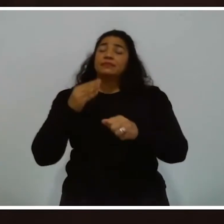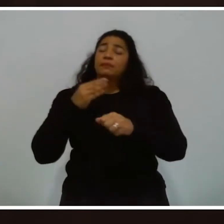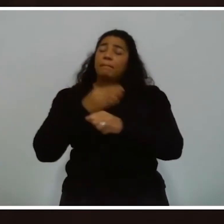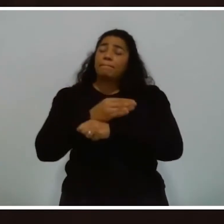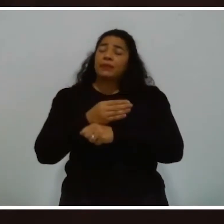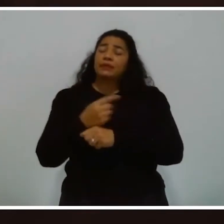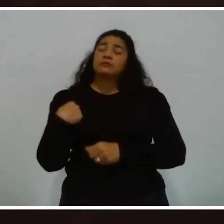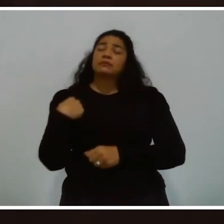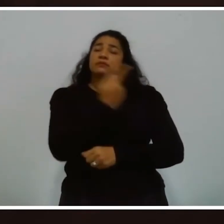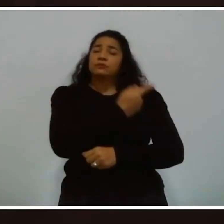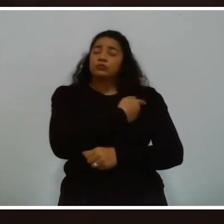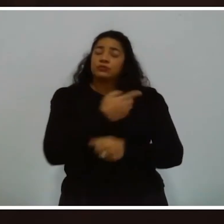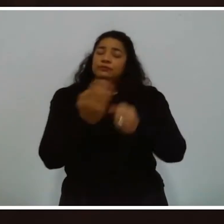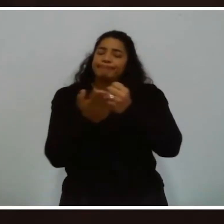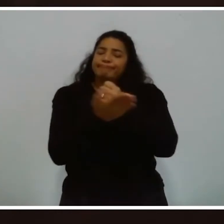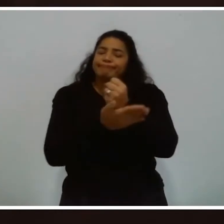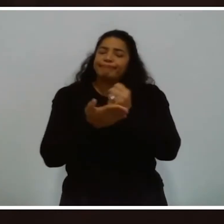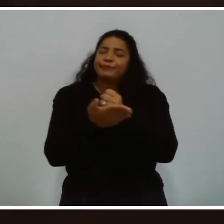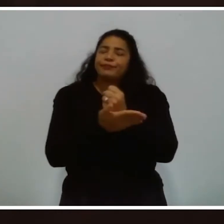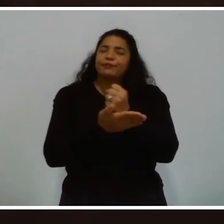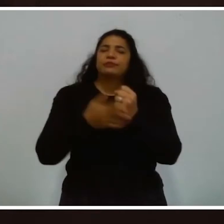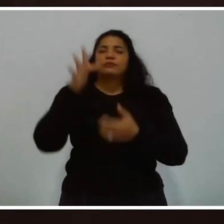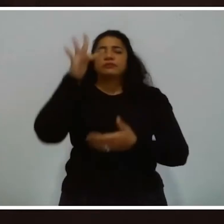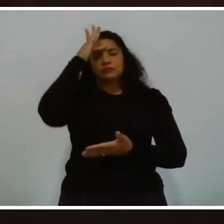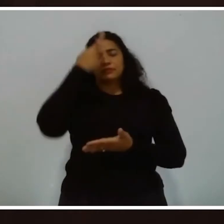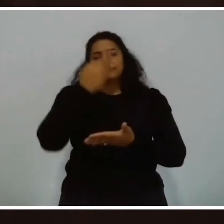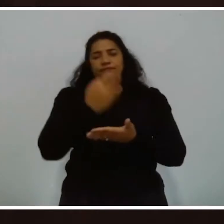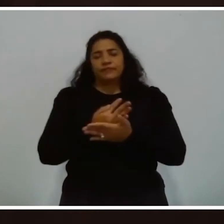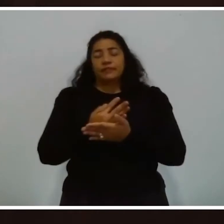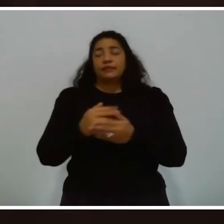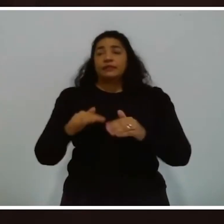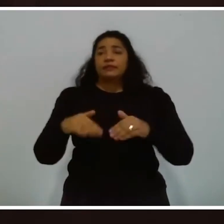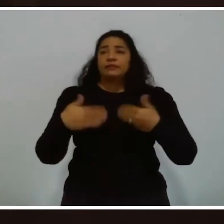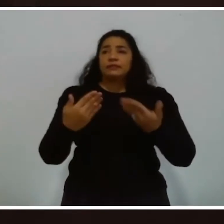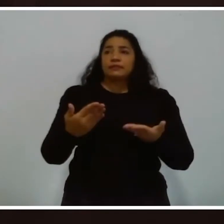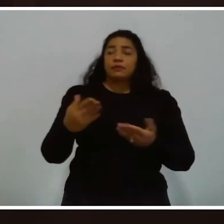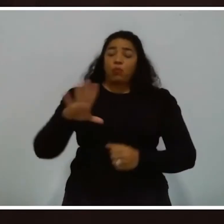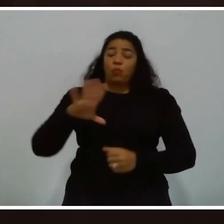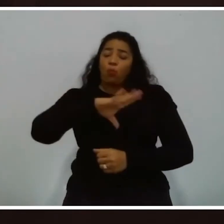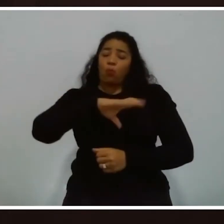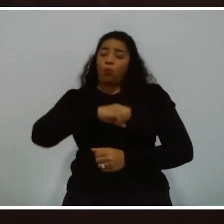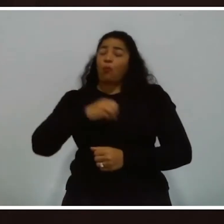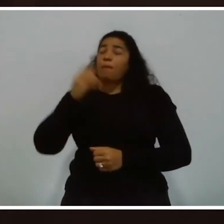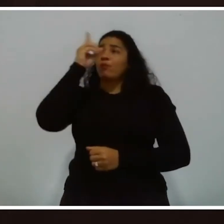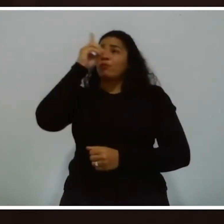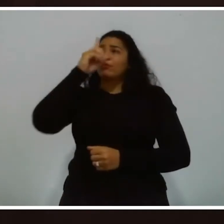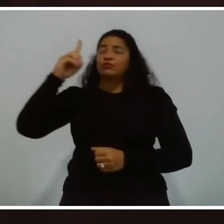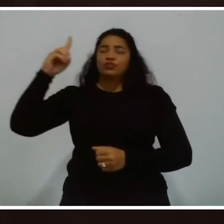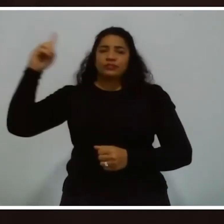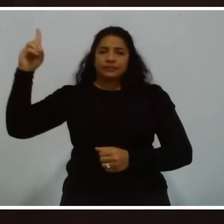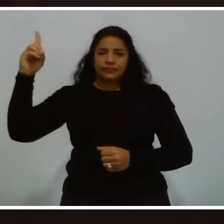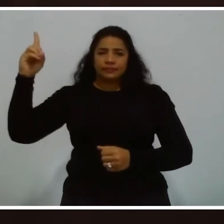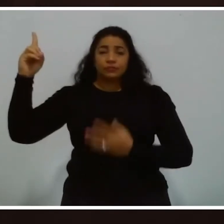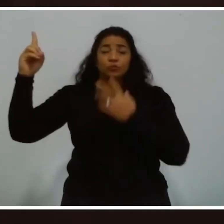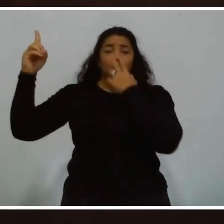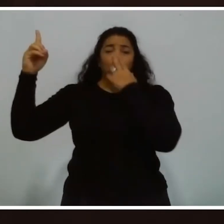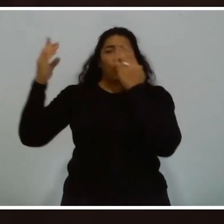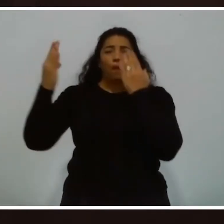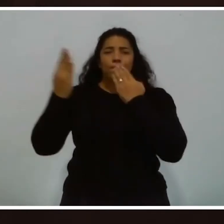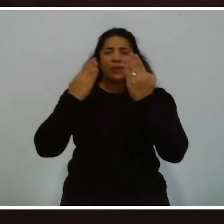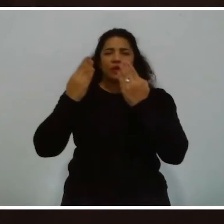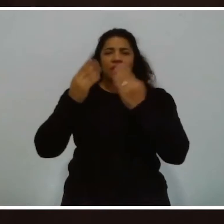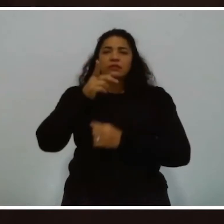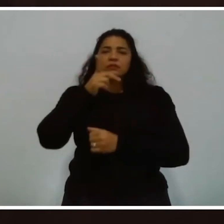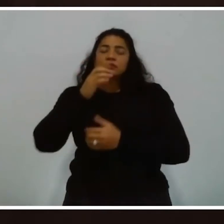o amor de Deus é a fonte, a origem, né? O manancial, a graça do Senhor Jesus Cristo é